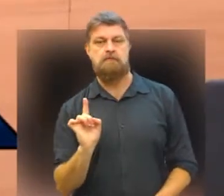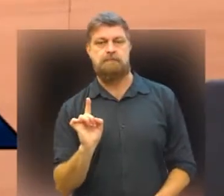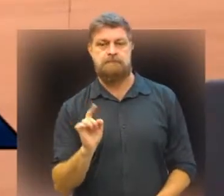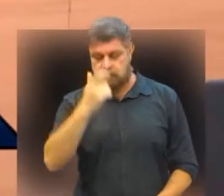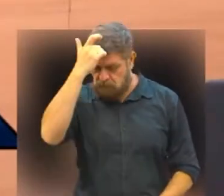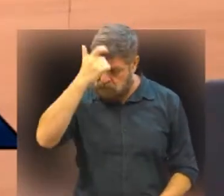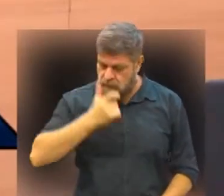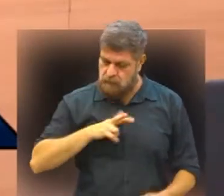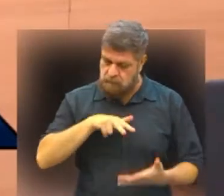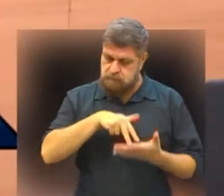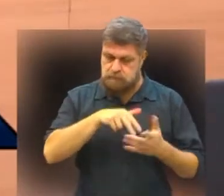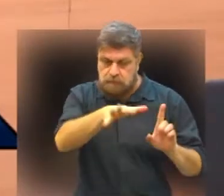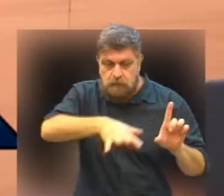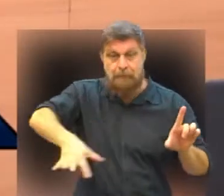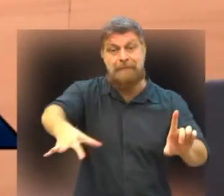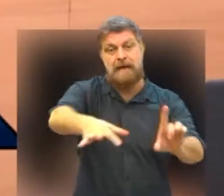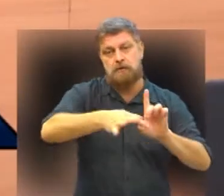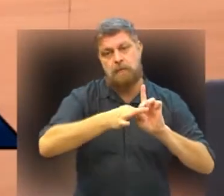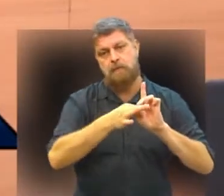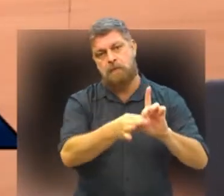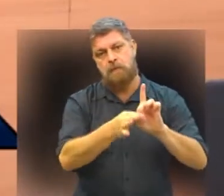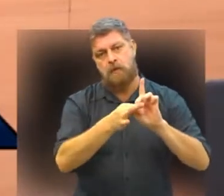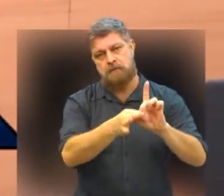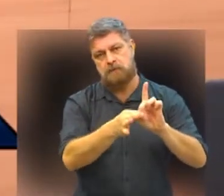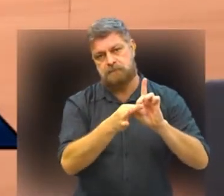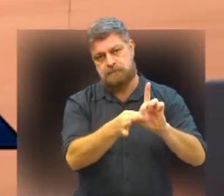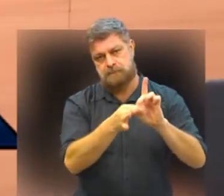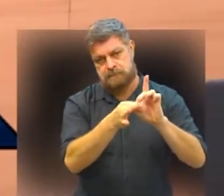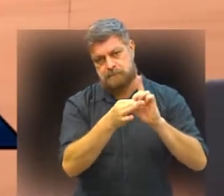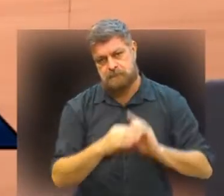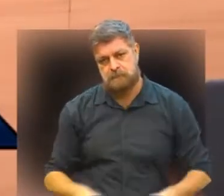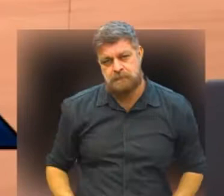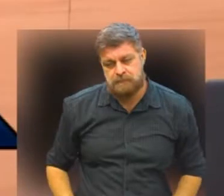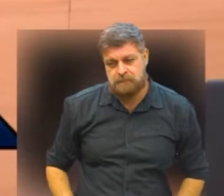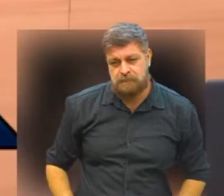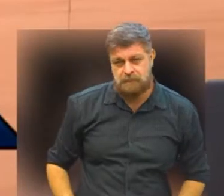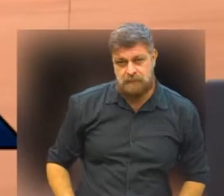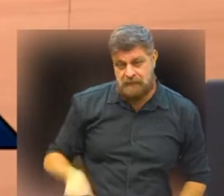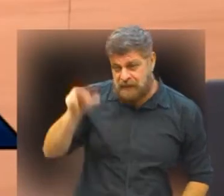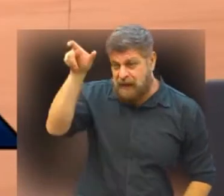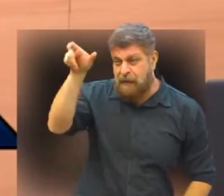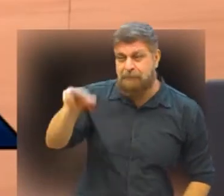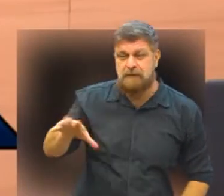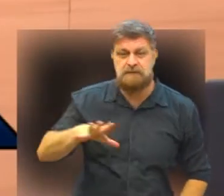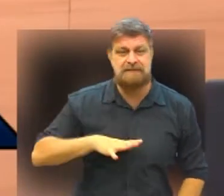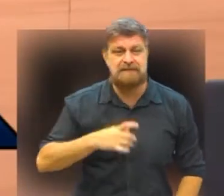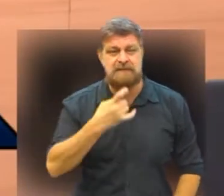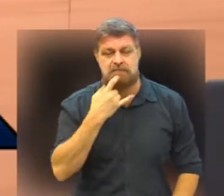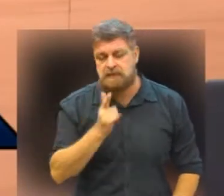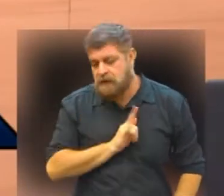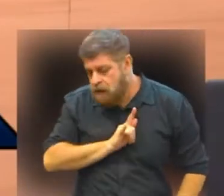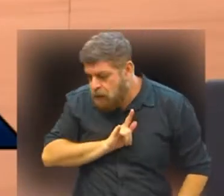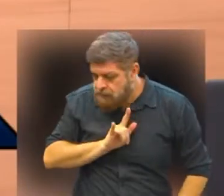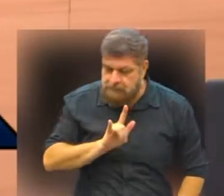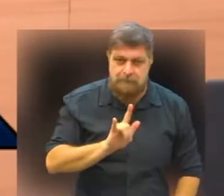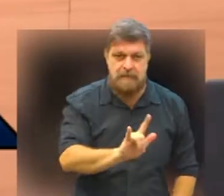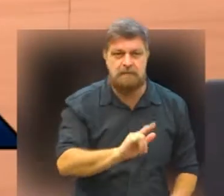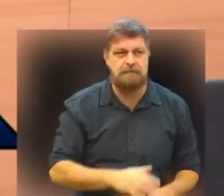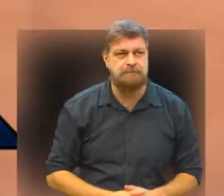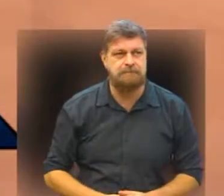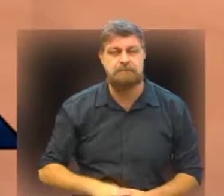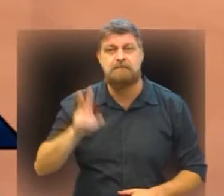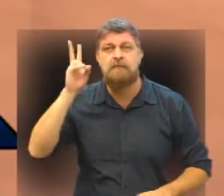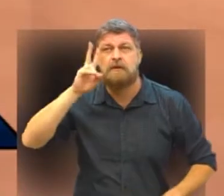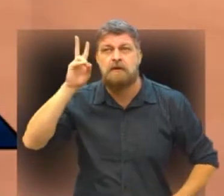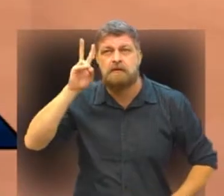eu não. Eu estou aqui no meio do povo. Era uma pessoa que gostava de Campinas, amava a sua